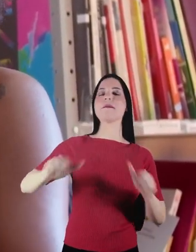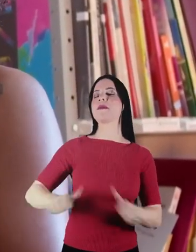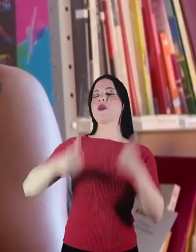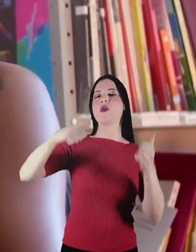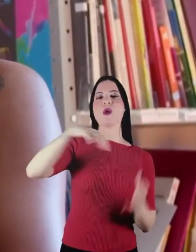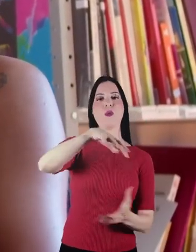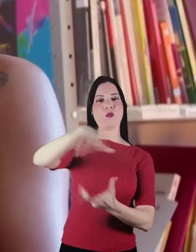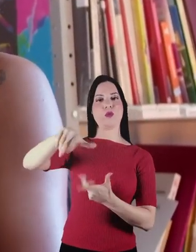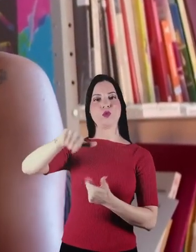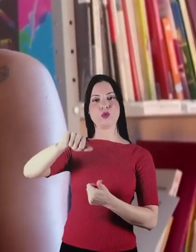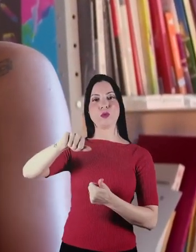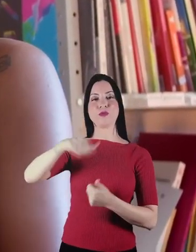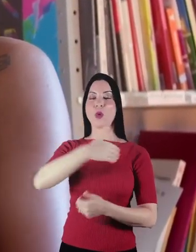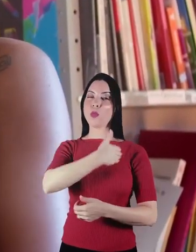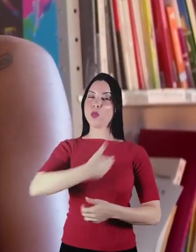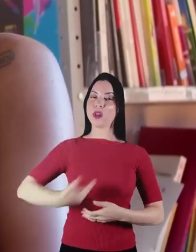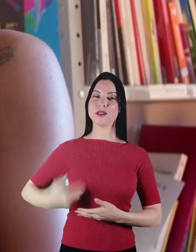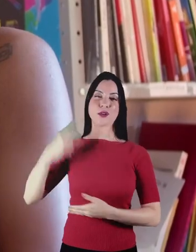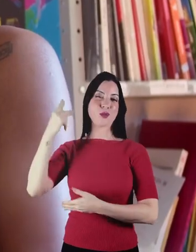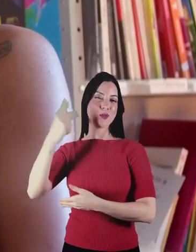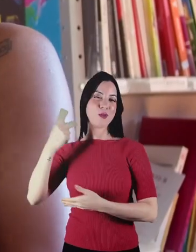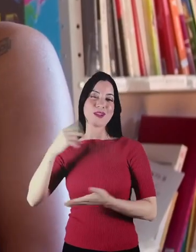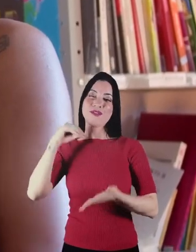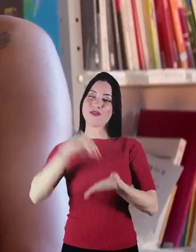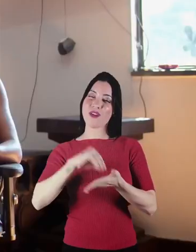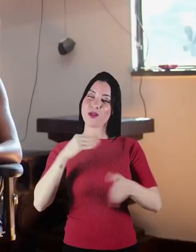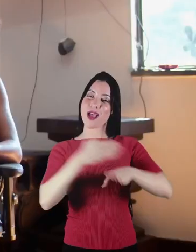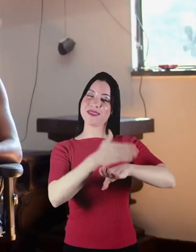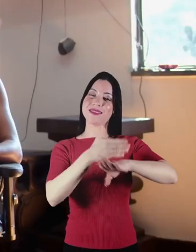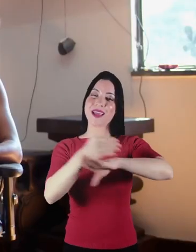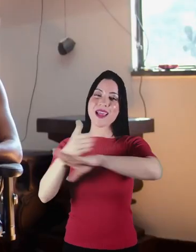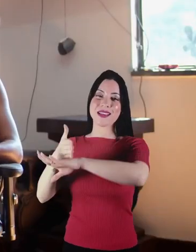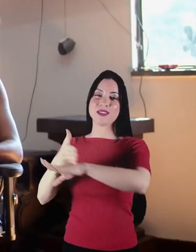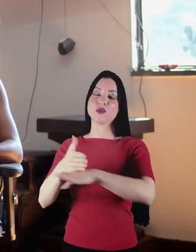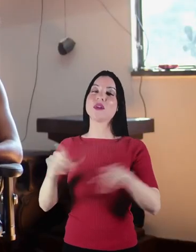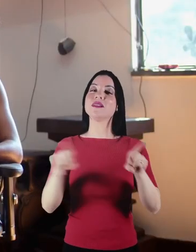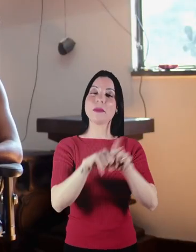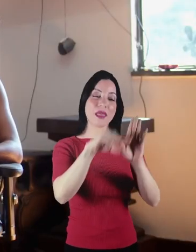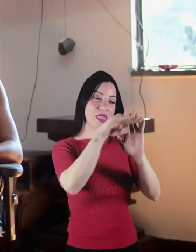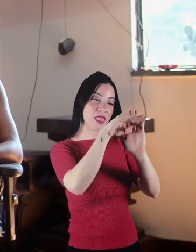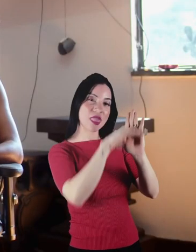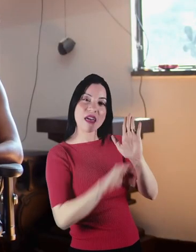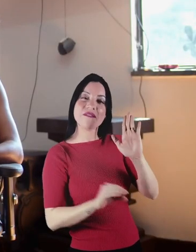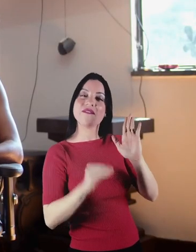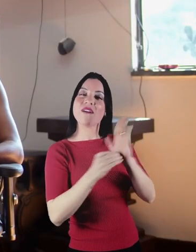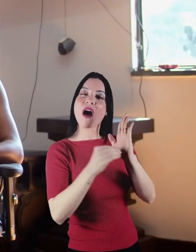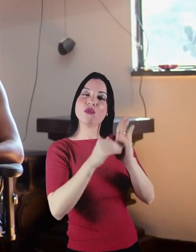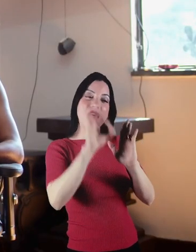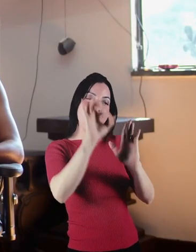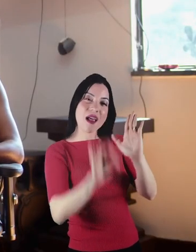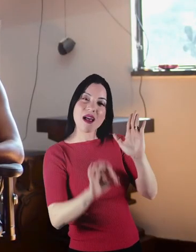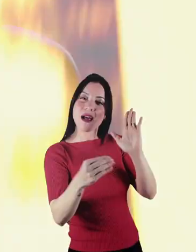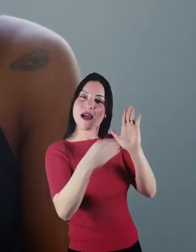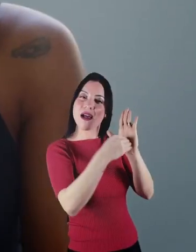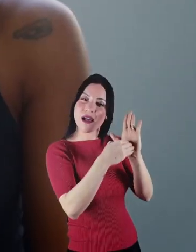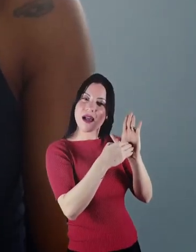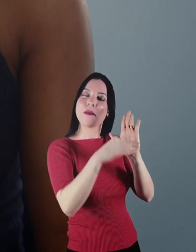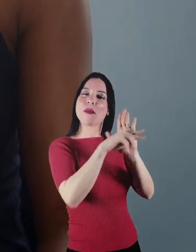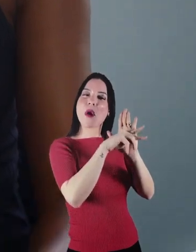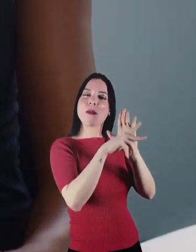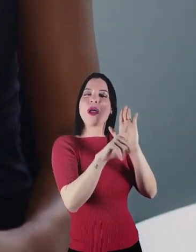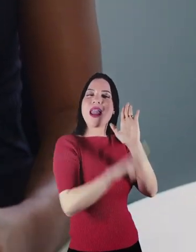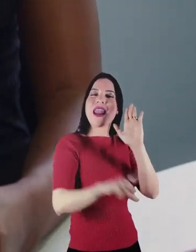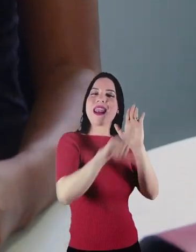políticas públicas, a precarização das políticas públicas e dos serviços públicos eram todas propositais